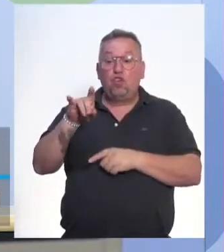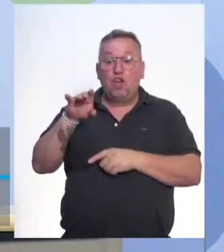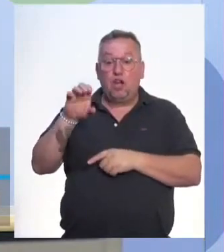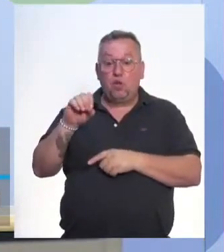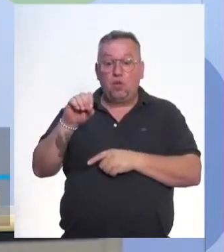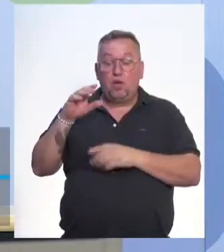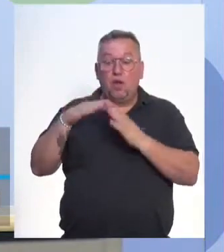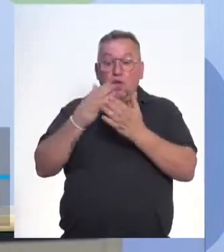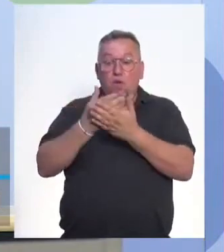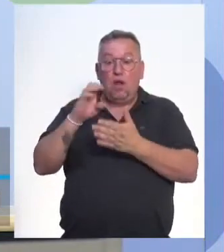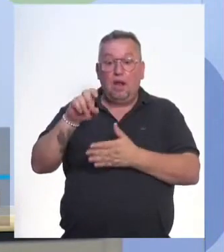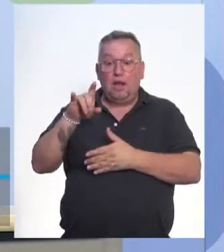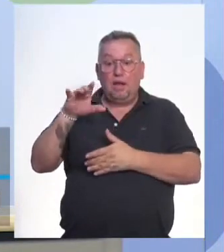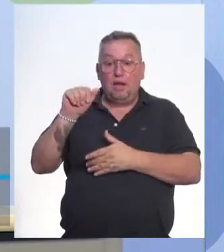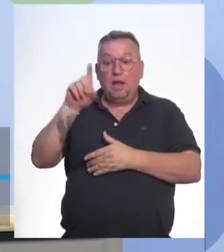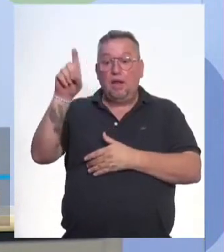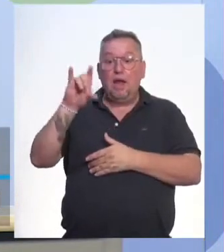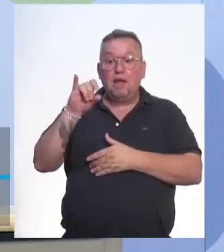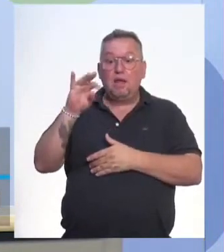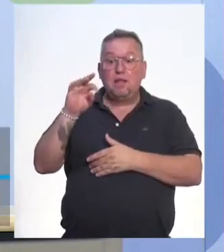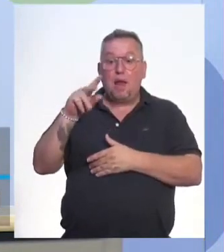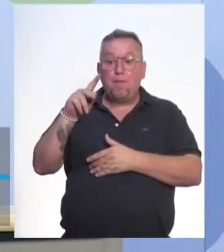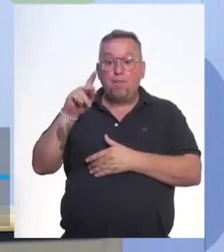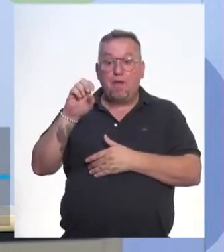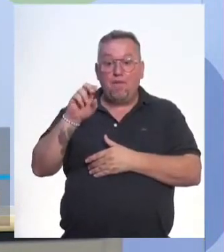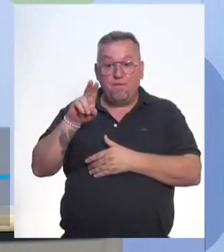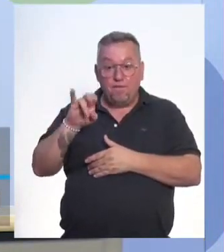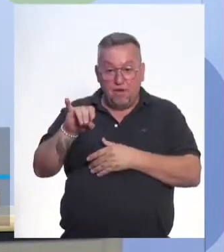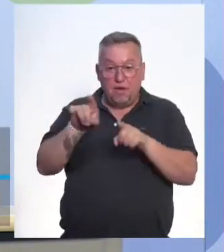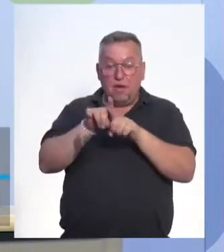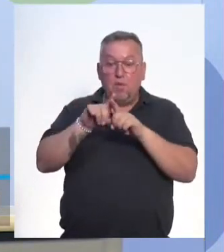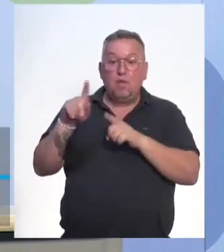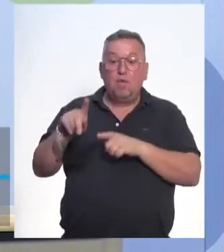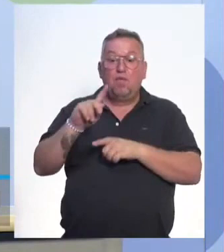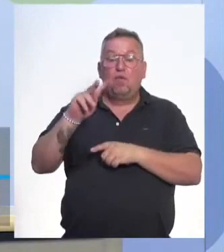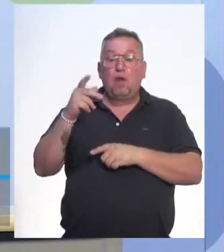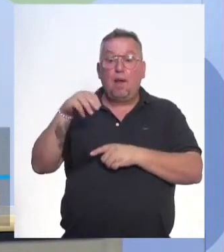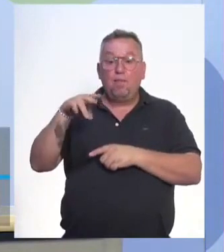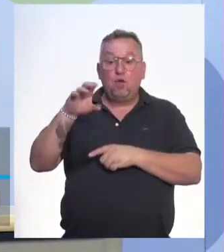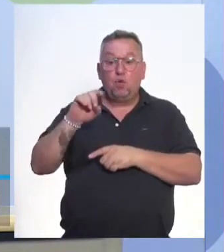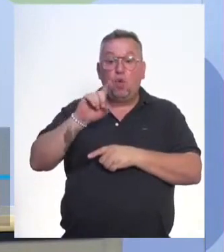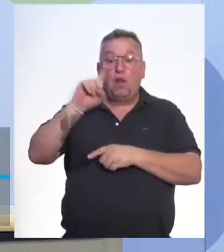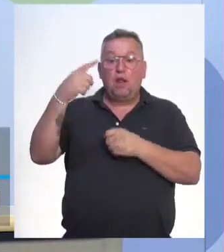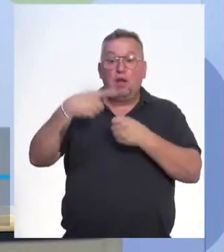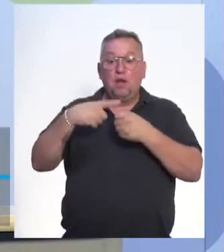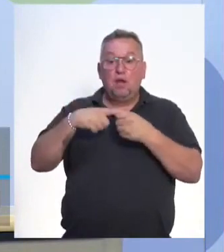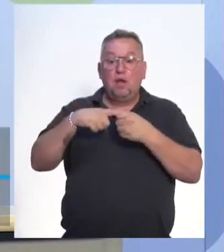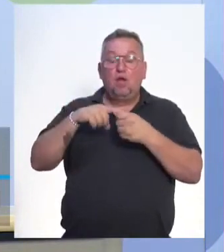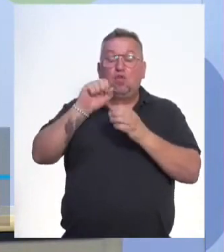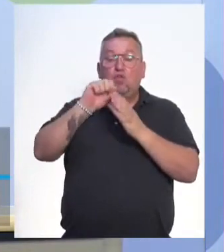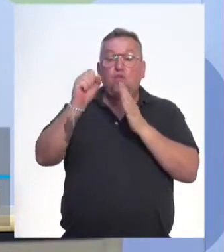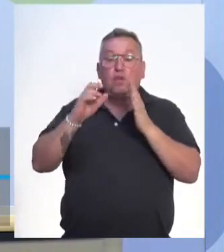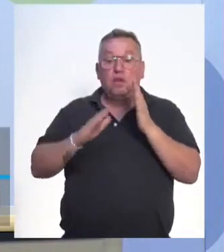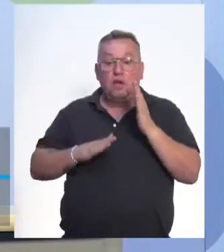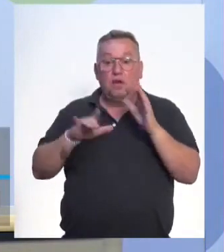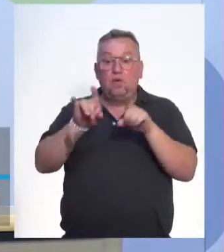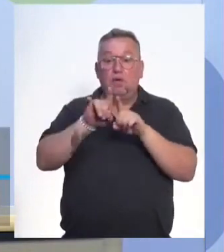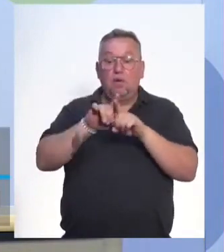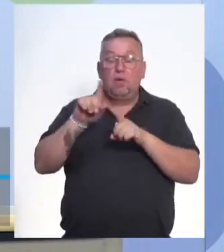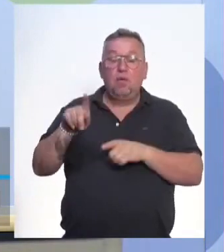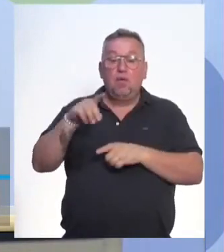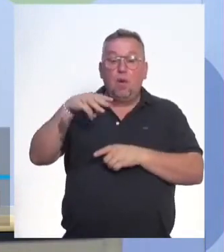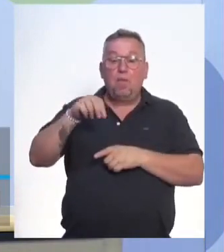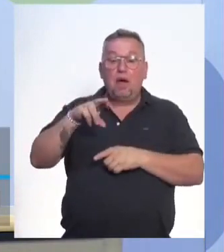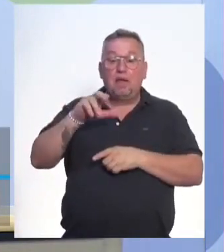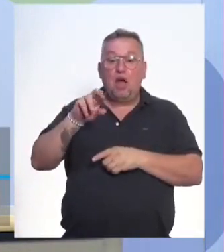Eliana Andrés, de Itapevi. Professor Newton, da escola Euclides e Jéssica, de Suzano. E a professora Maria Rosa,